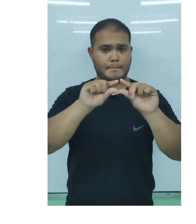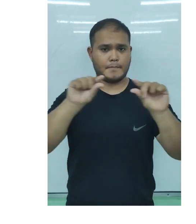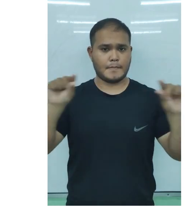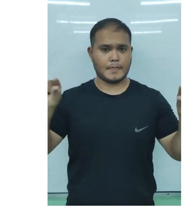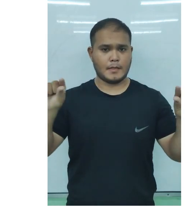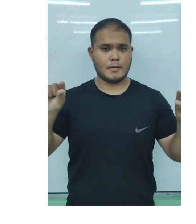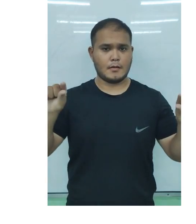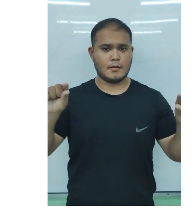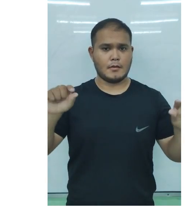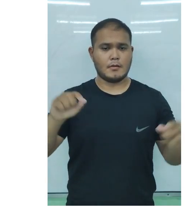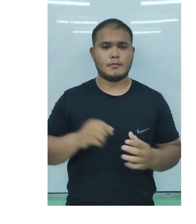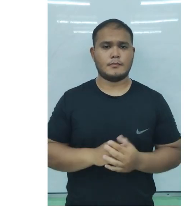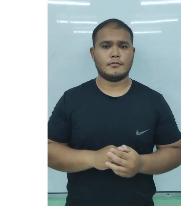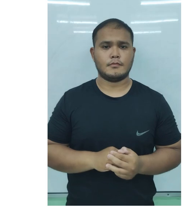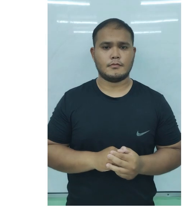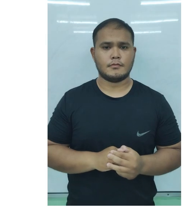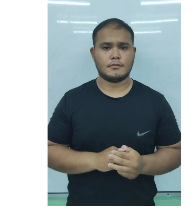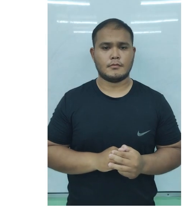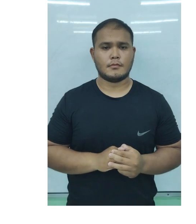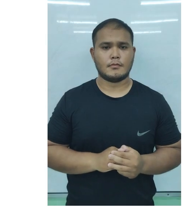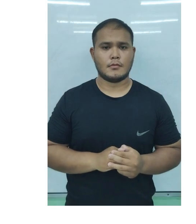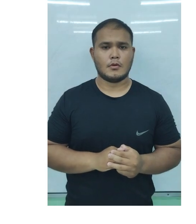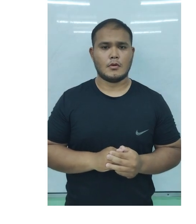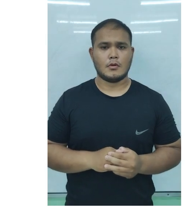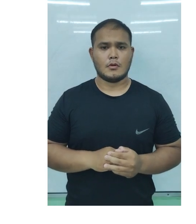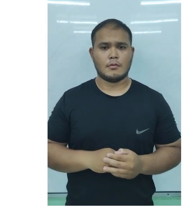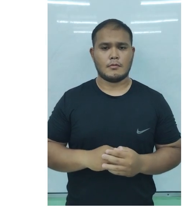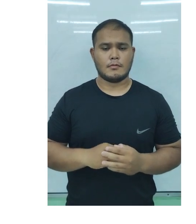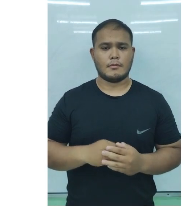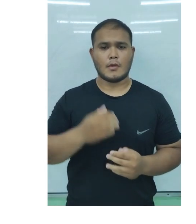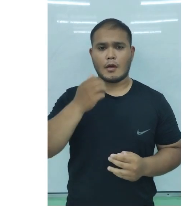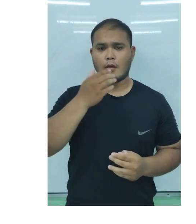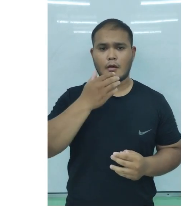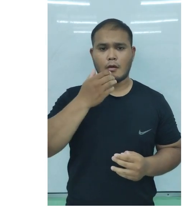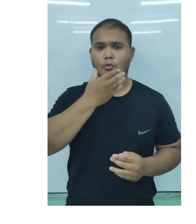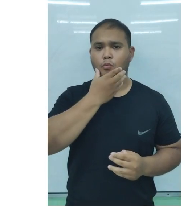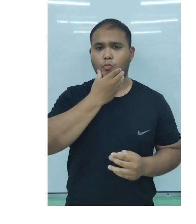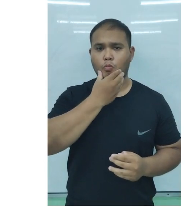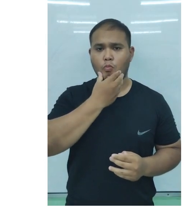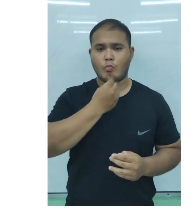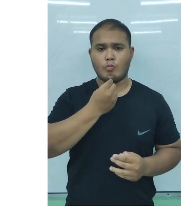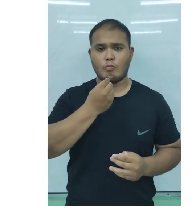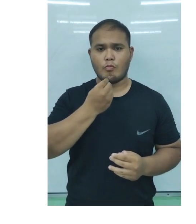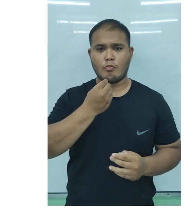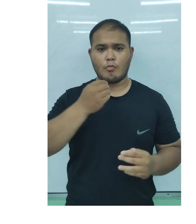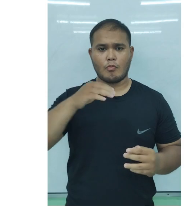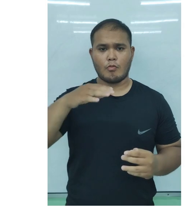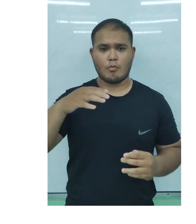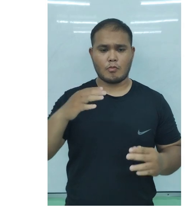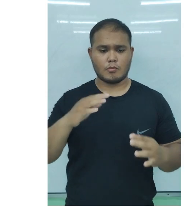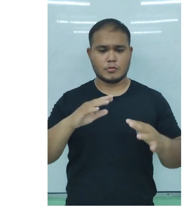é melhor poela insula est. Então, nós temos o